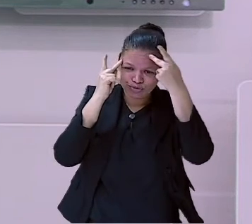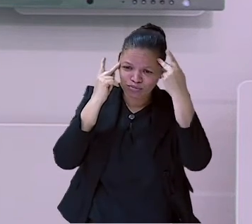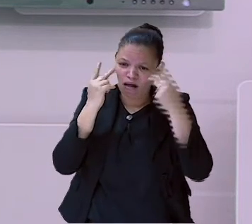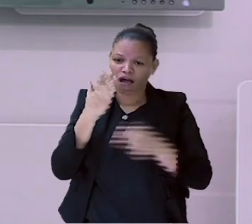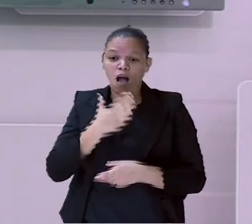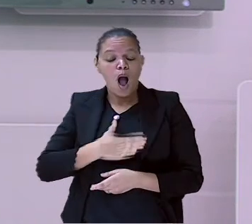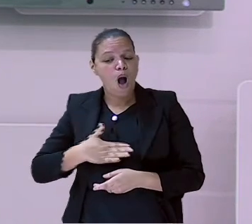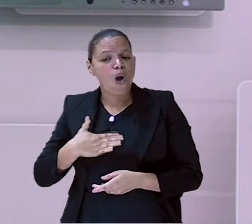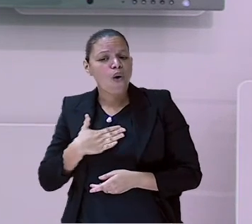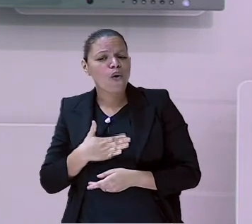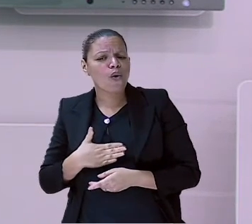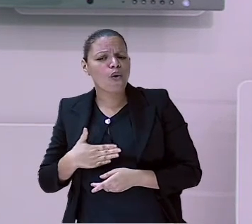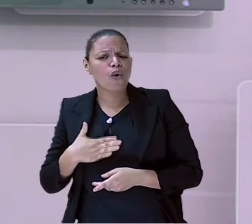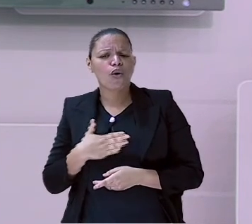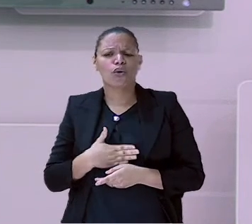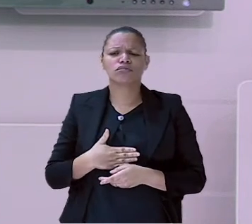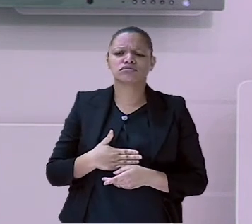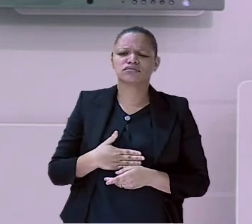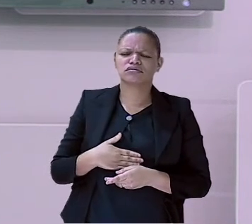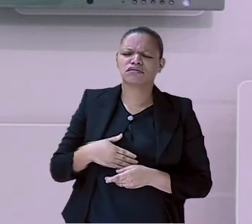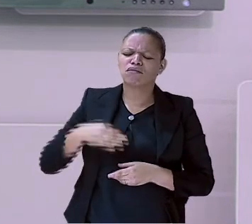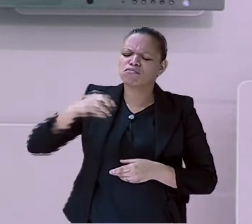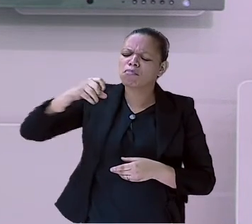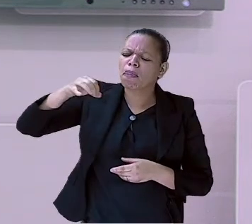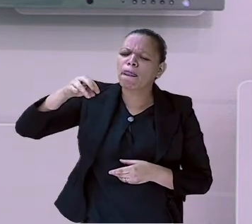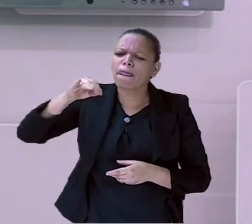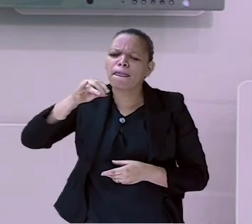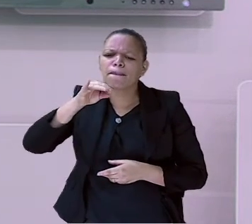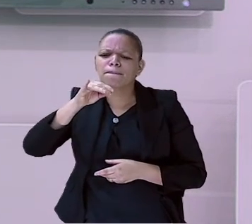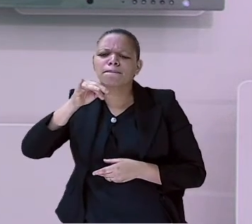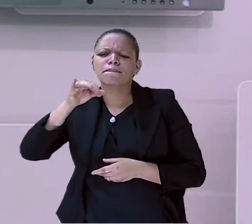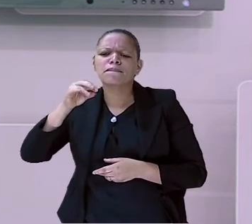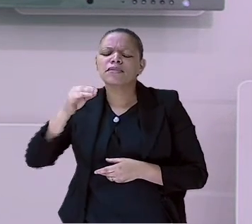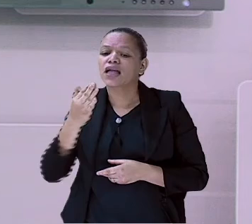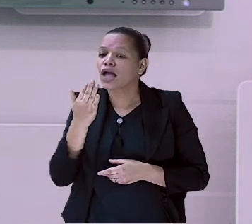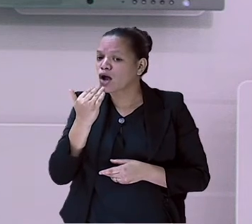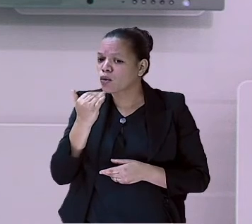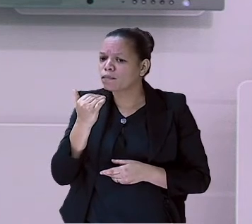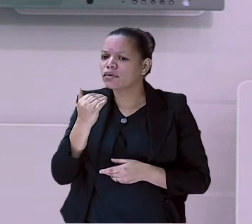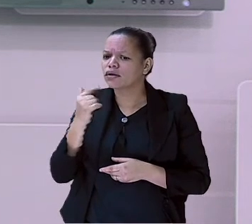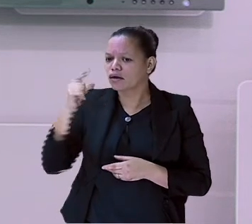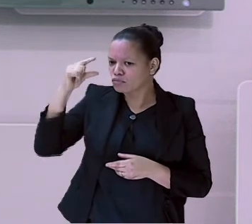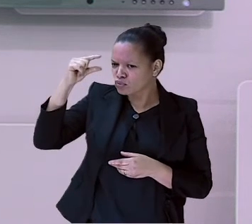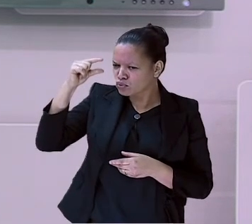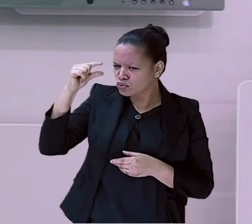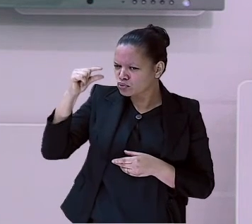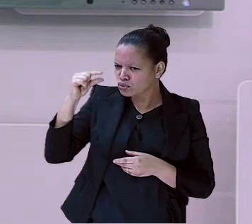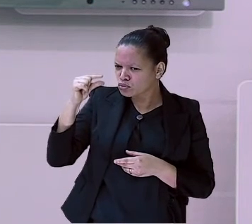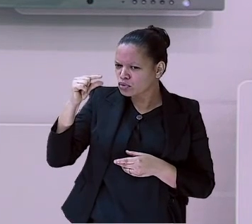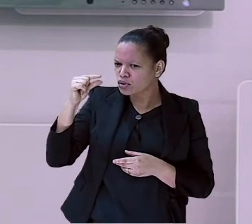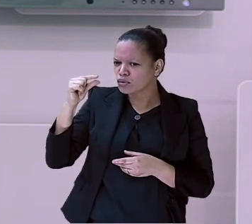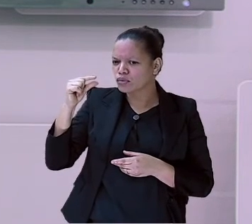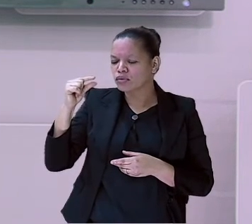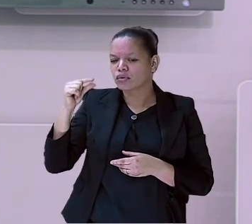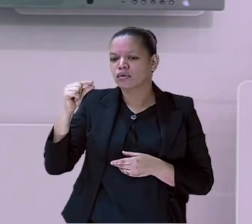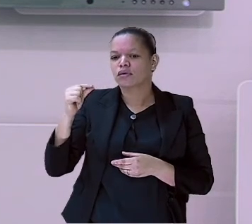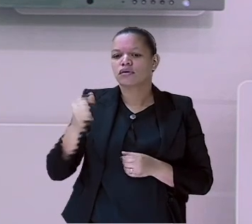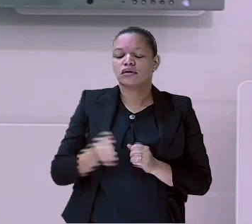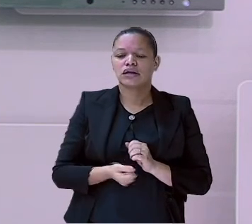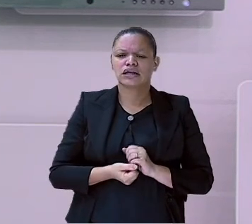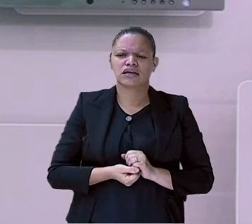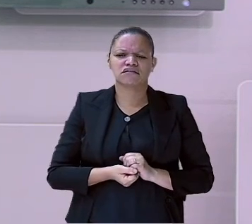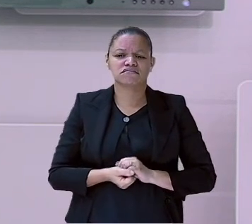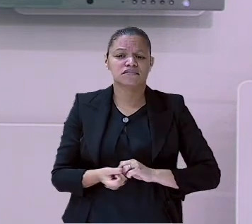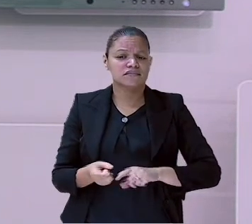tá faltando um pouquinho de sal ali. Não pode, tá? Você tem que diminuir o sal. E até mesmo quando você vai ao